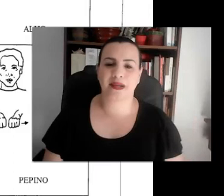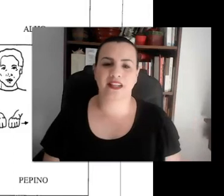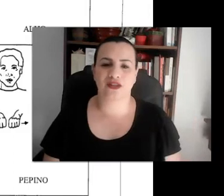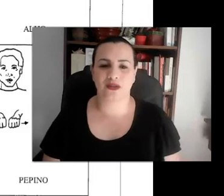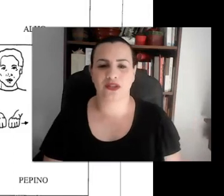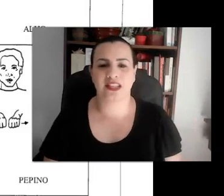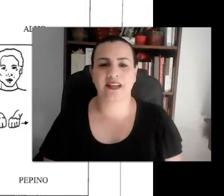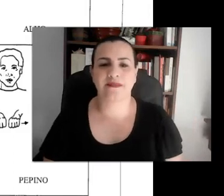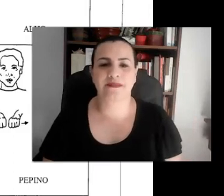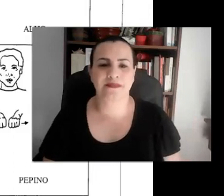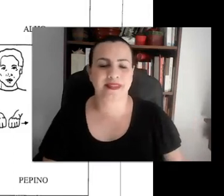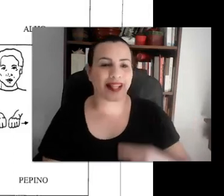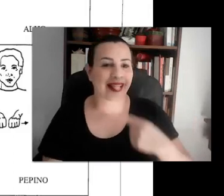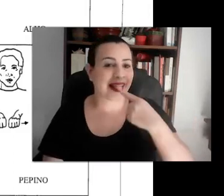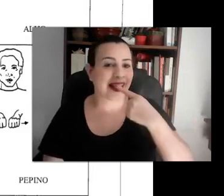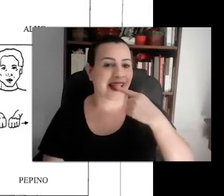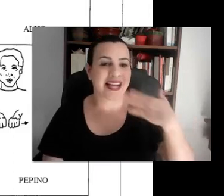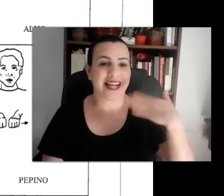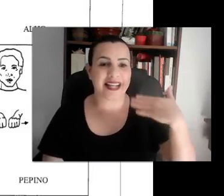Nabo, também datilologia.